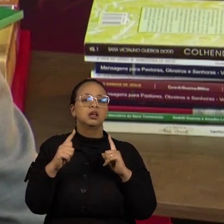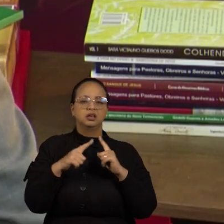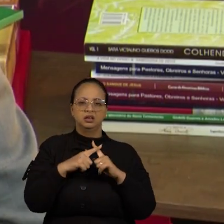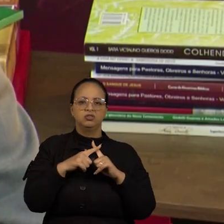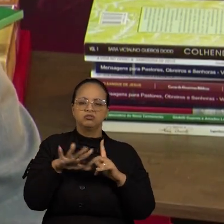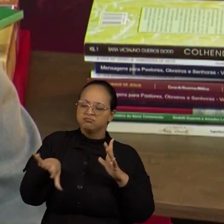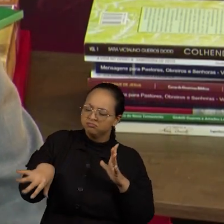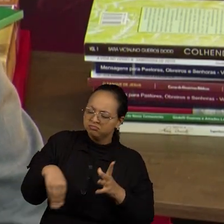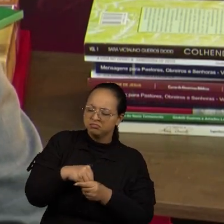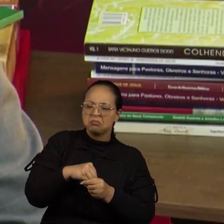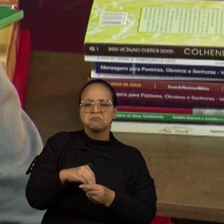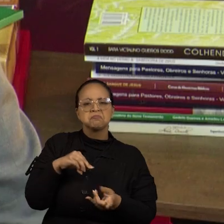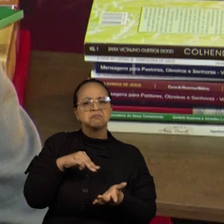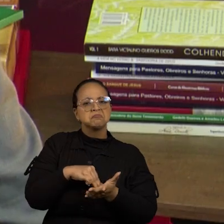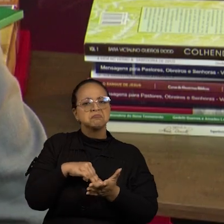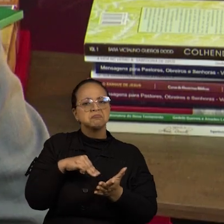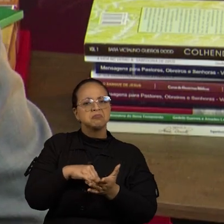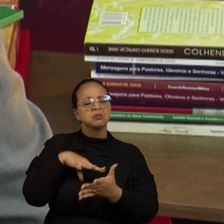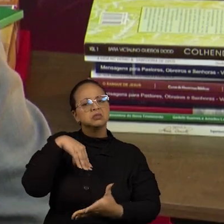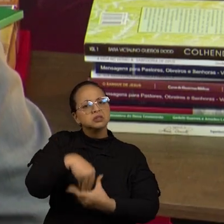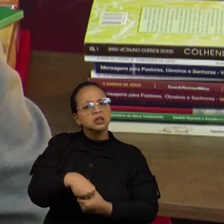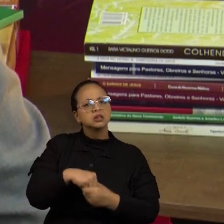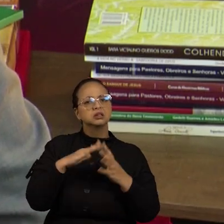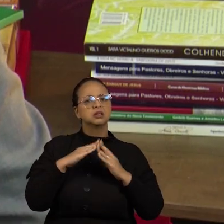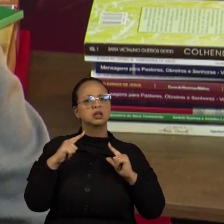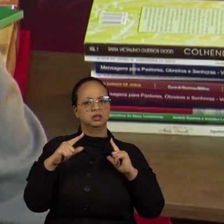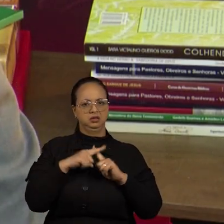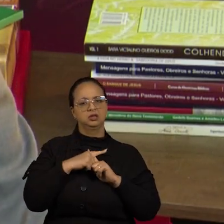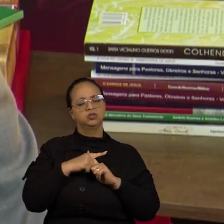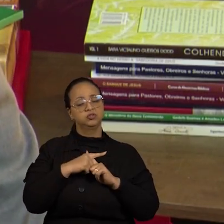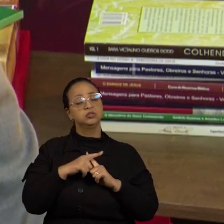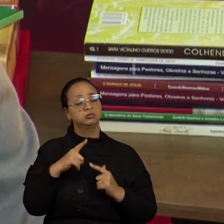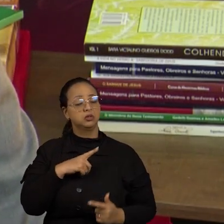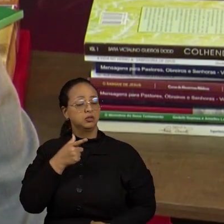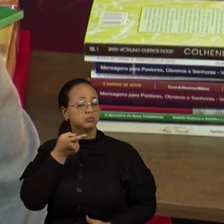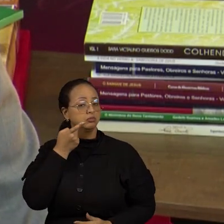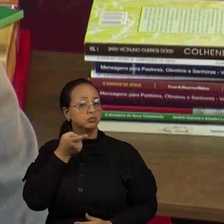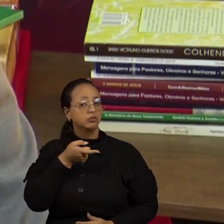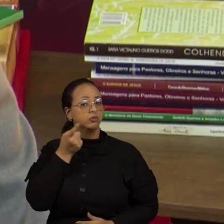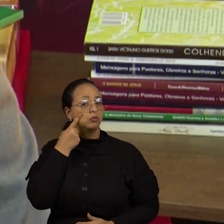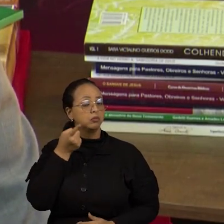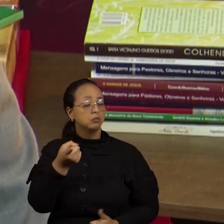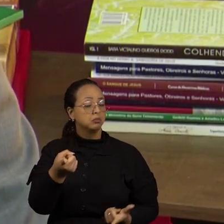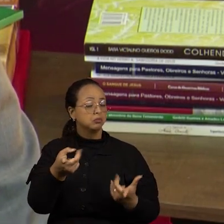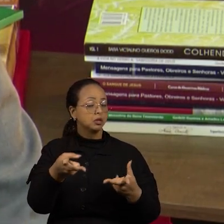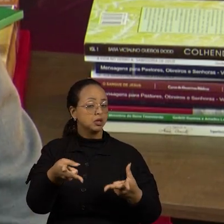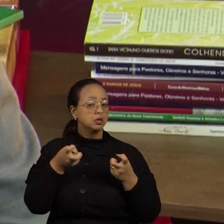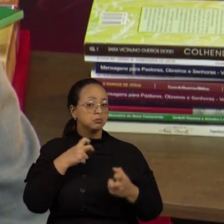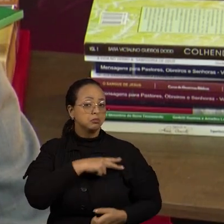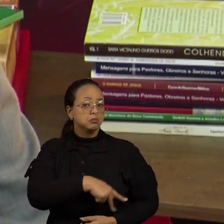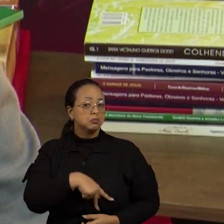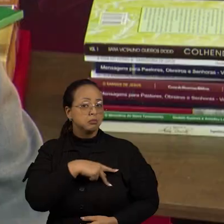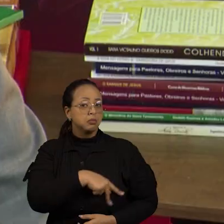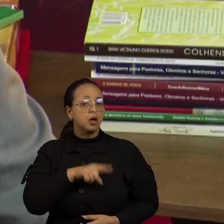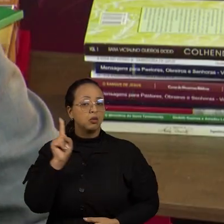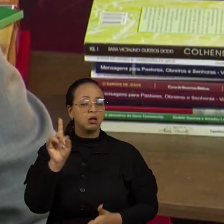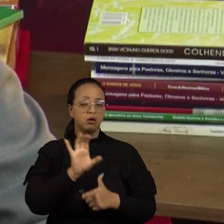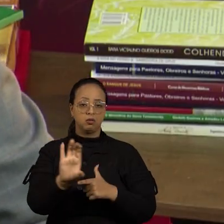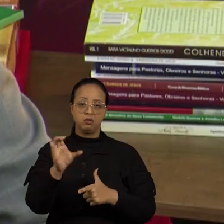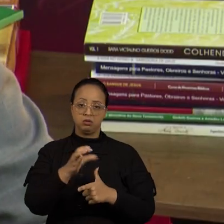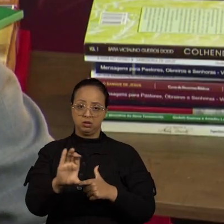essa é uma expressão também que nós vamos ver, está lá nas cartas, né? Paulo fala sobre isso em